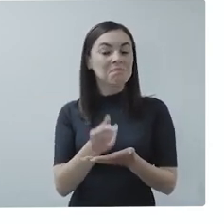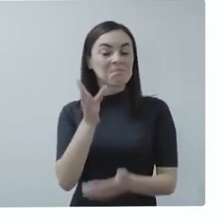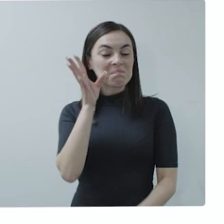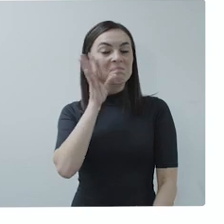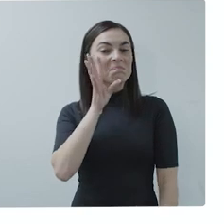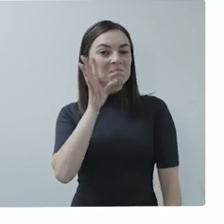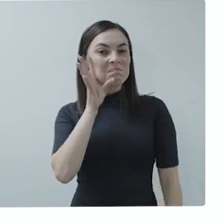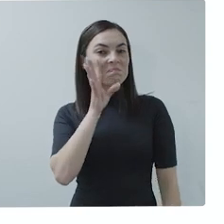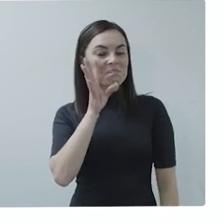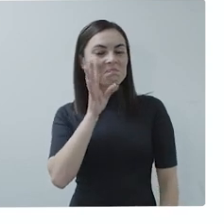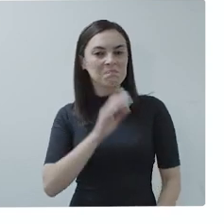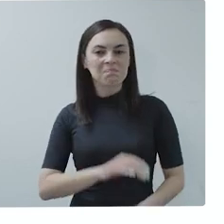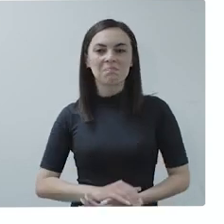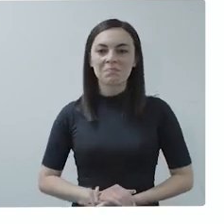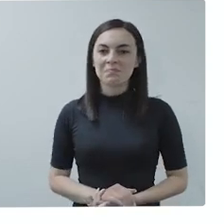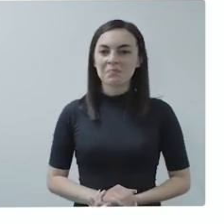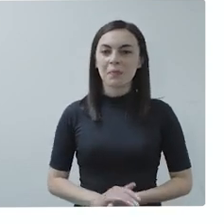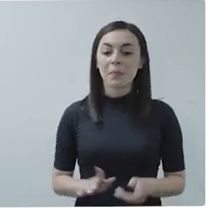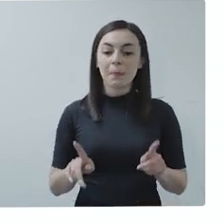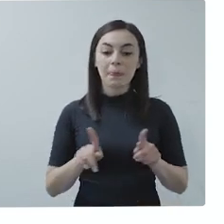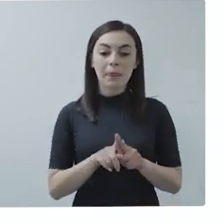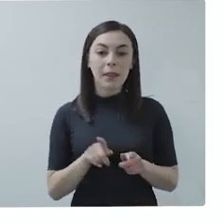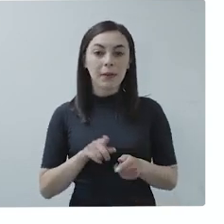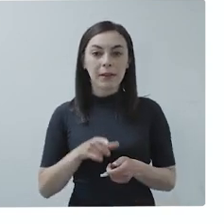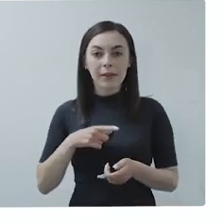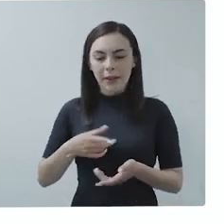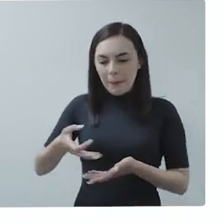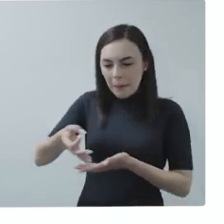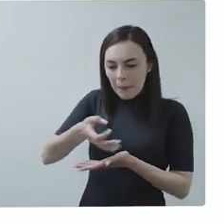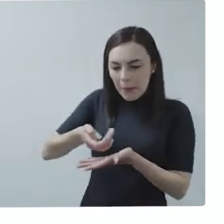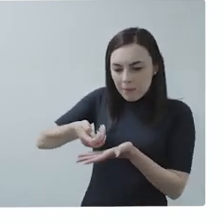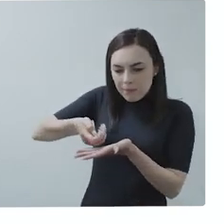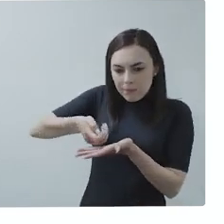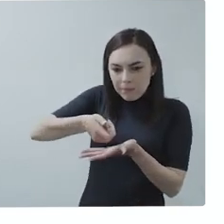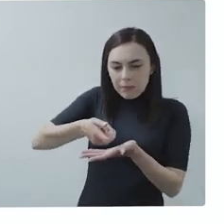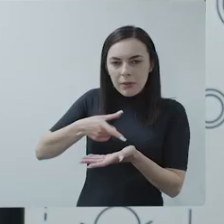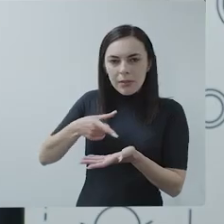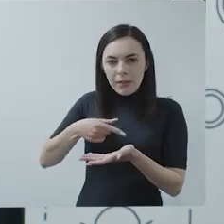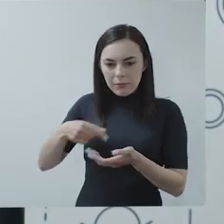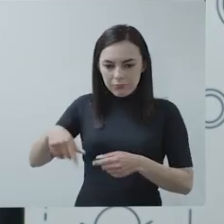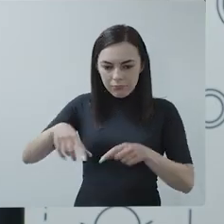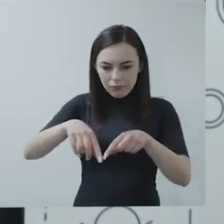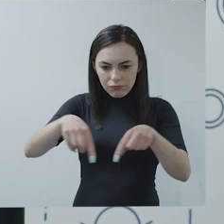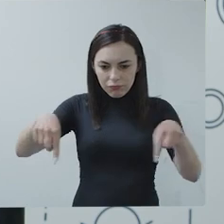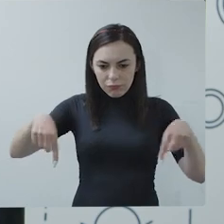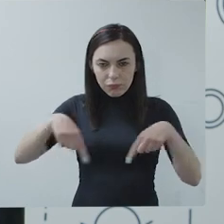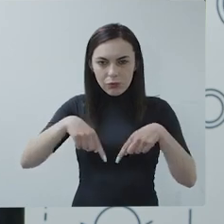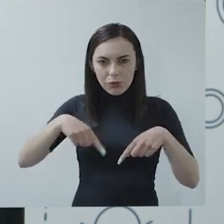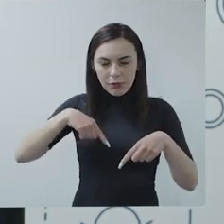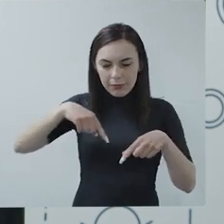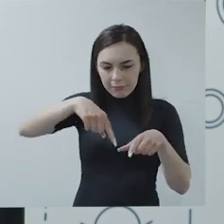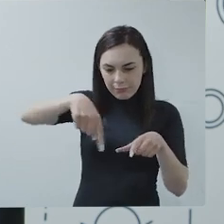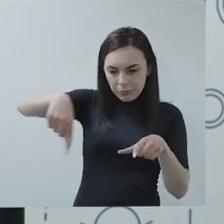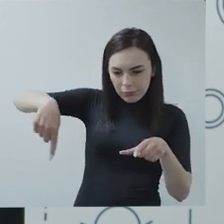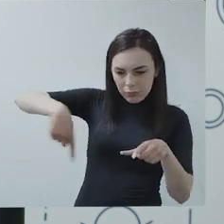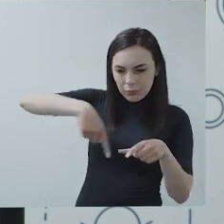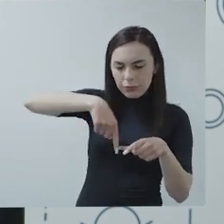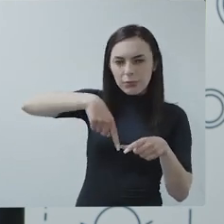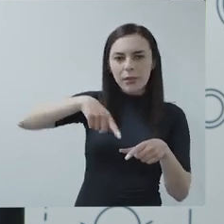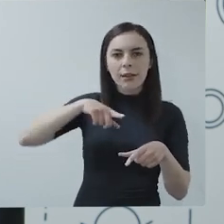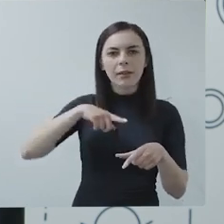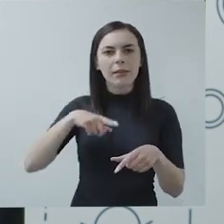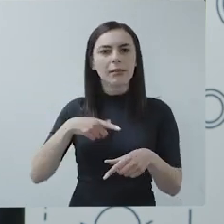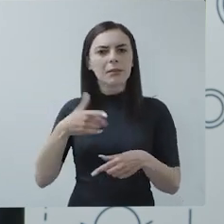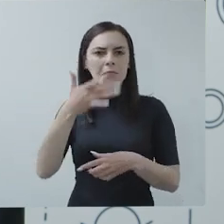legal. Temos as bolinhas, temos um desenho no chão e alguém está brincando com